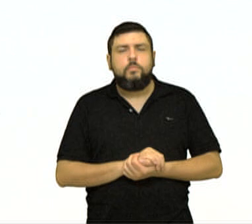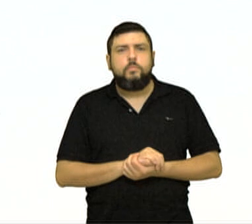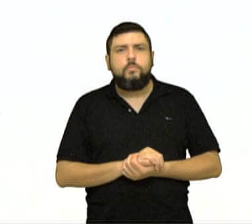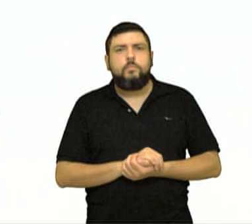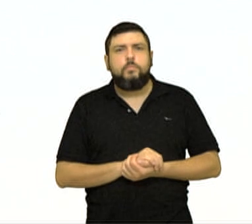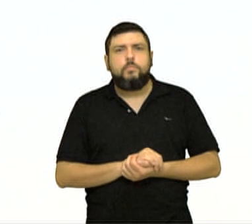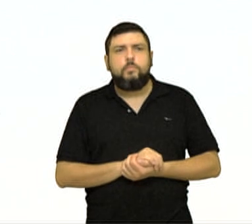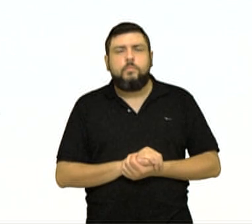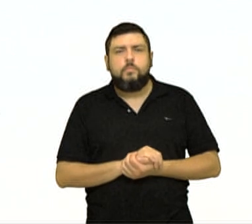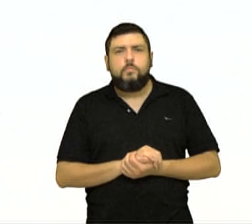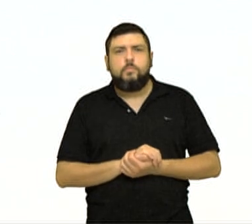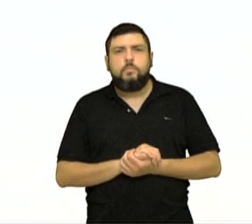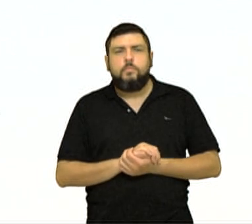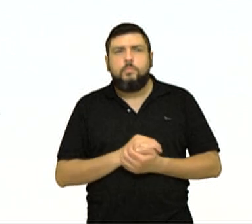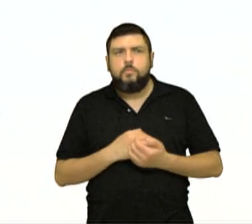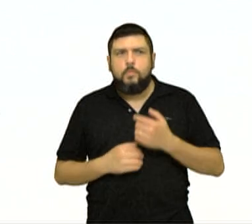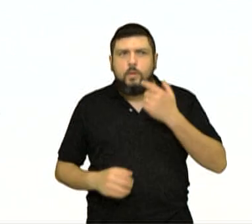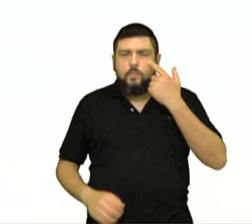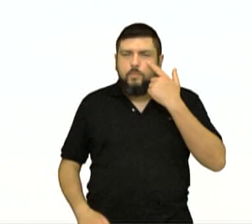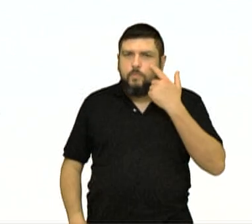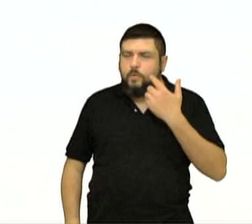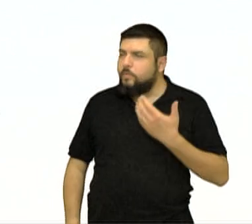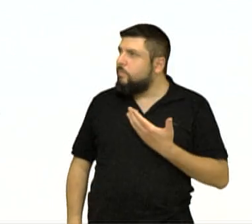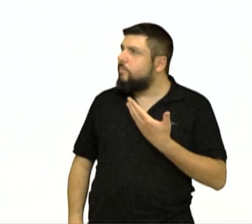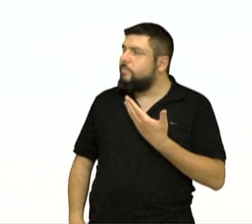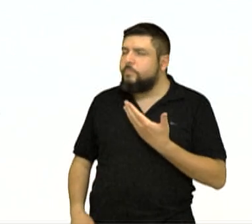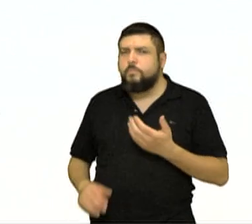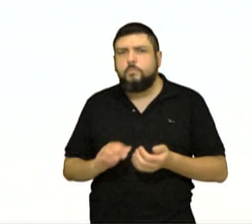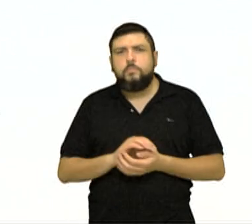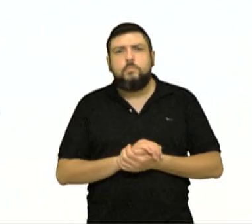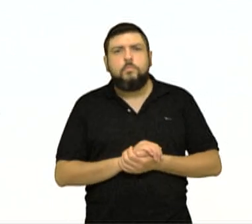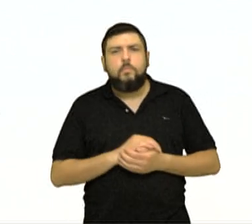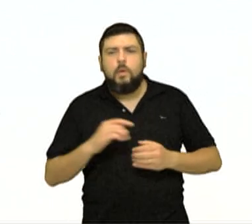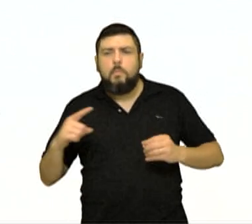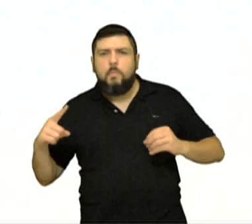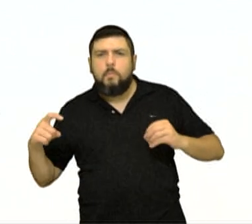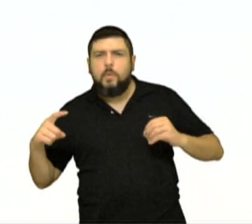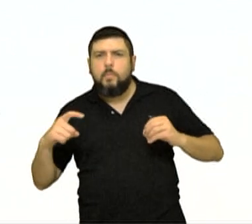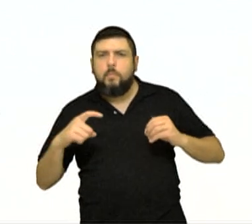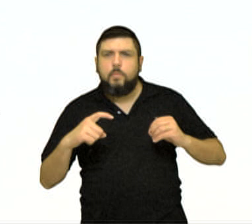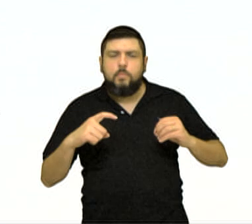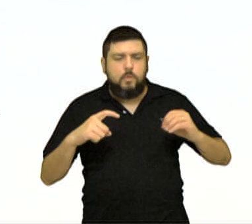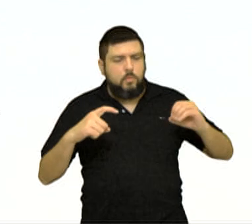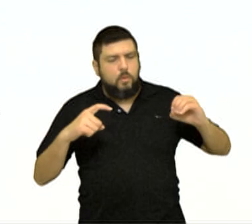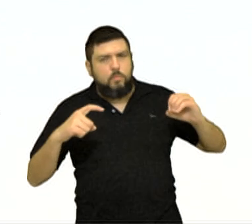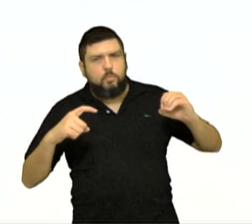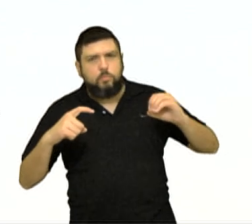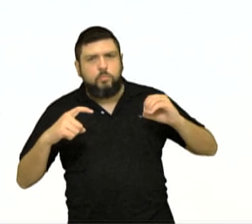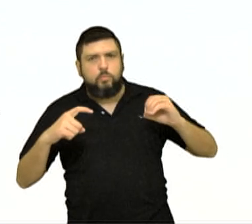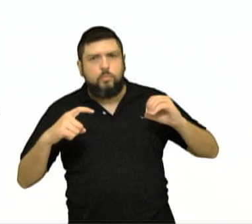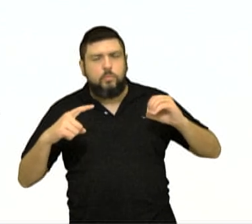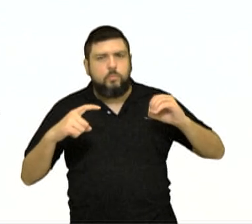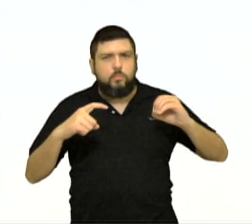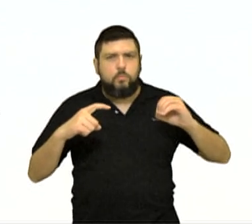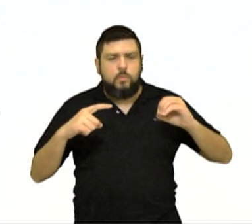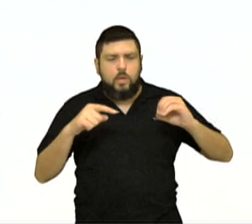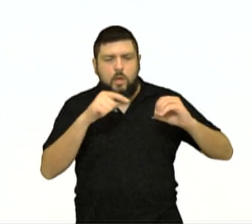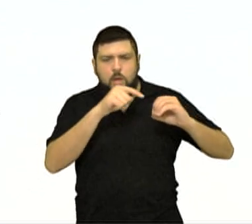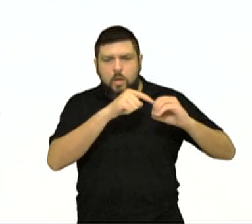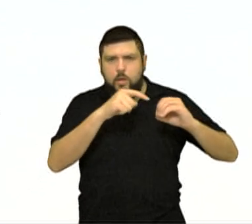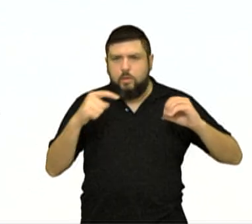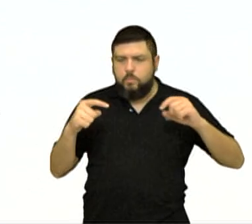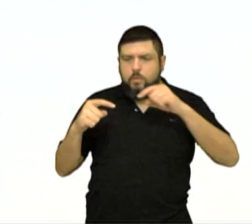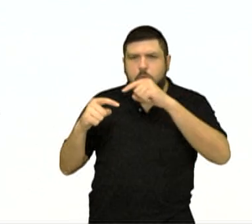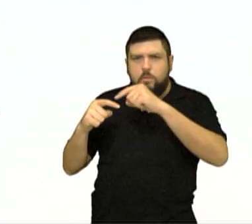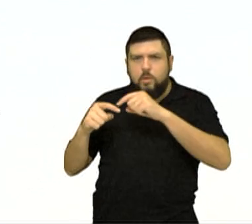nessa, tá? Vamos começar ali. Espermatozoides e óvulos, você consegue explicar as diferenças entre essas duas